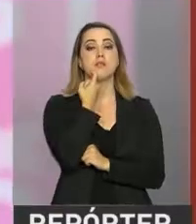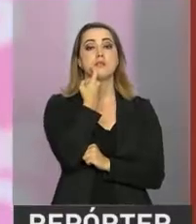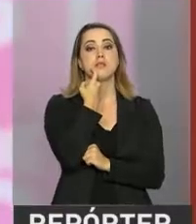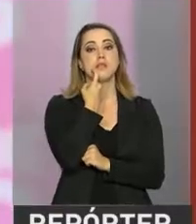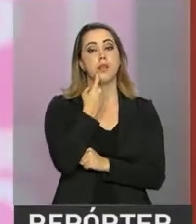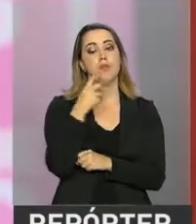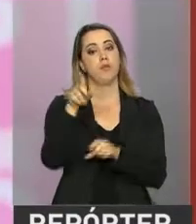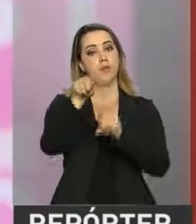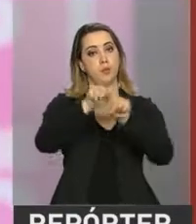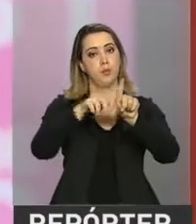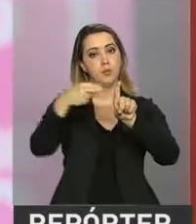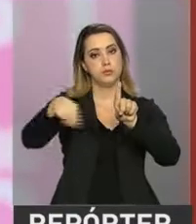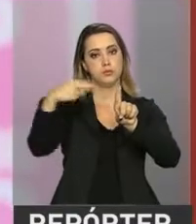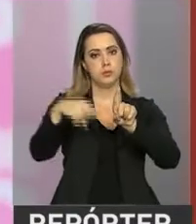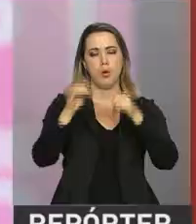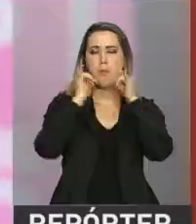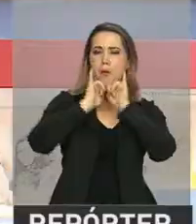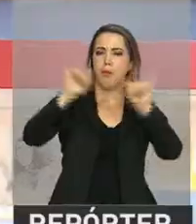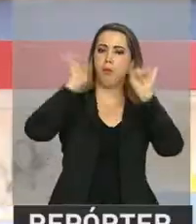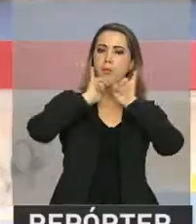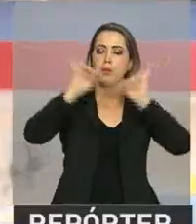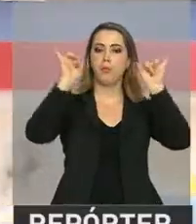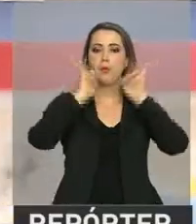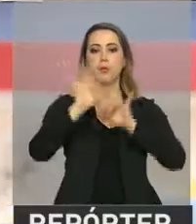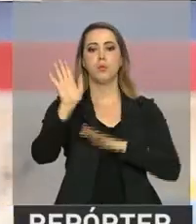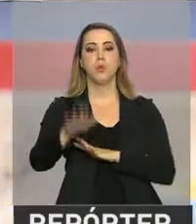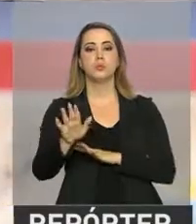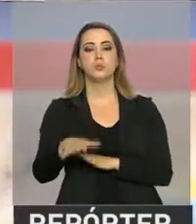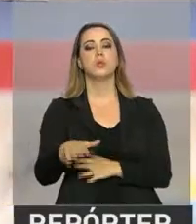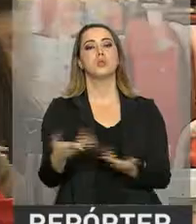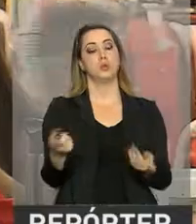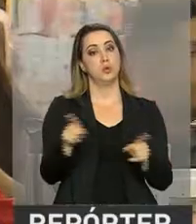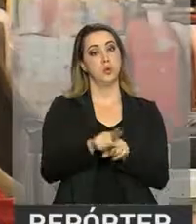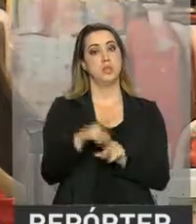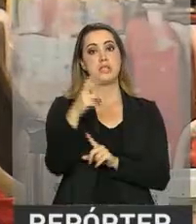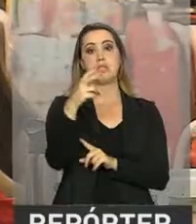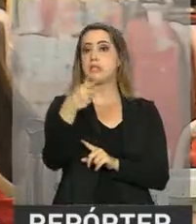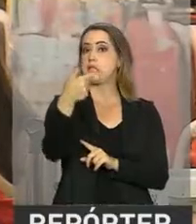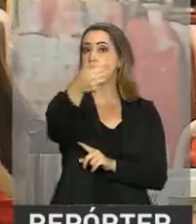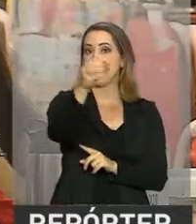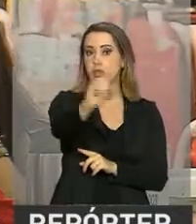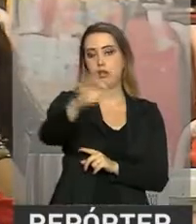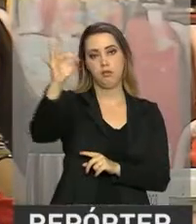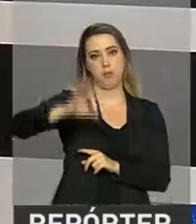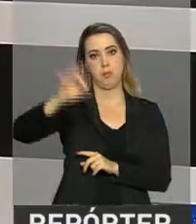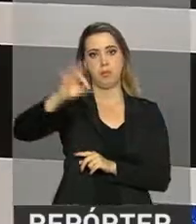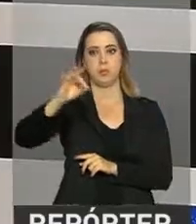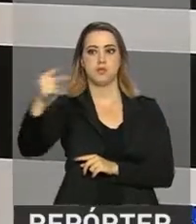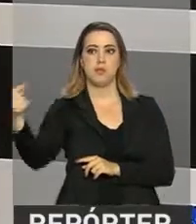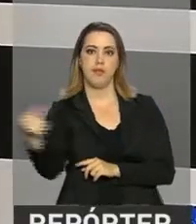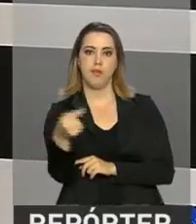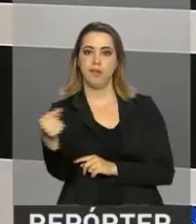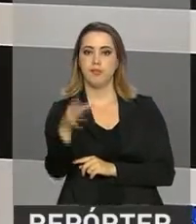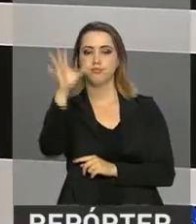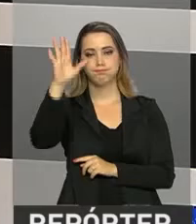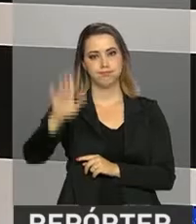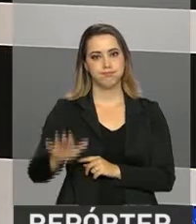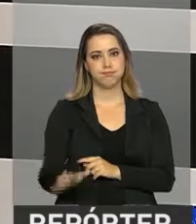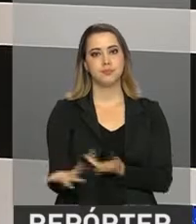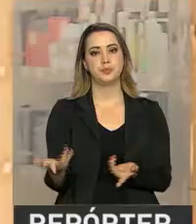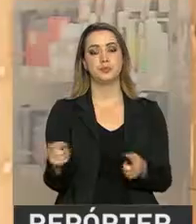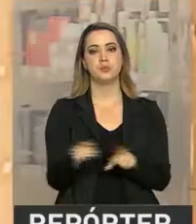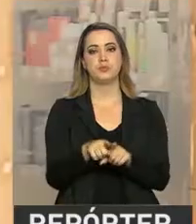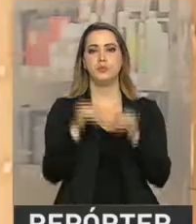anúncios das promoções são tentadores descontos que podem chegar a até 70% as ofertas estão na internet